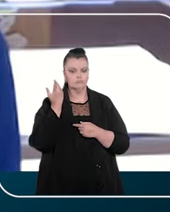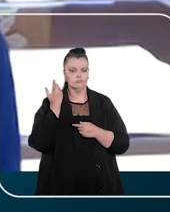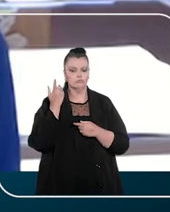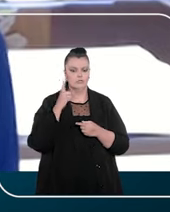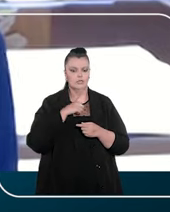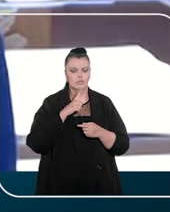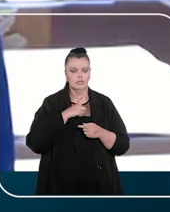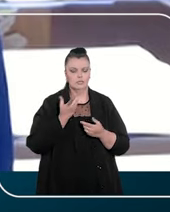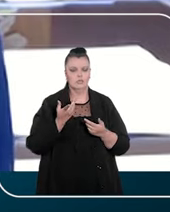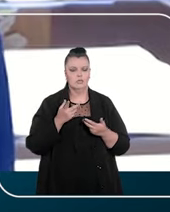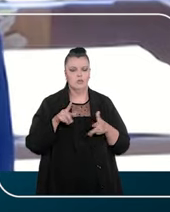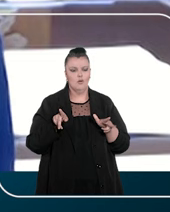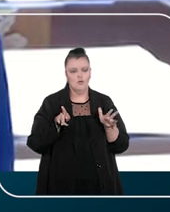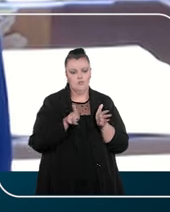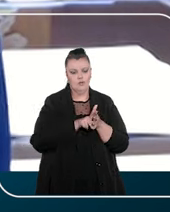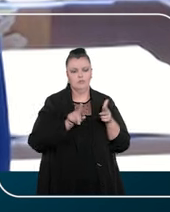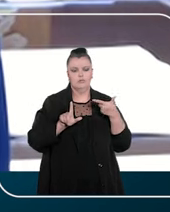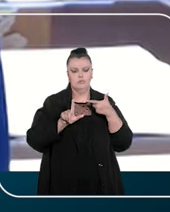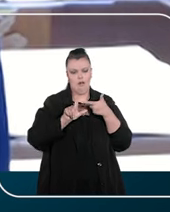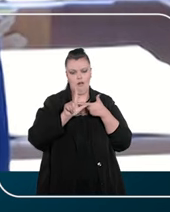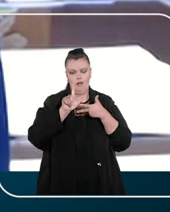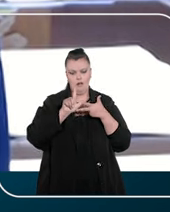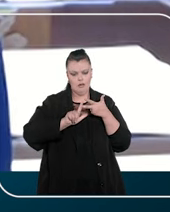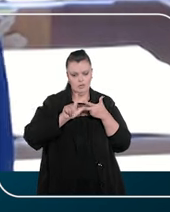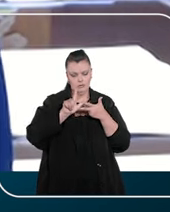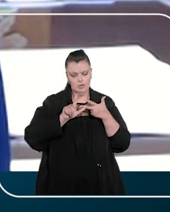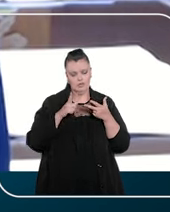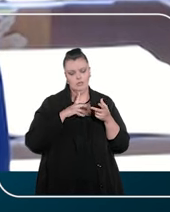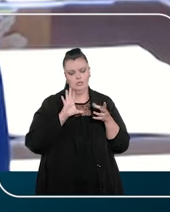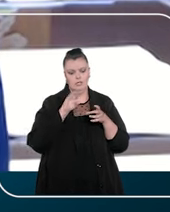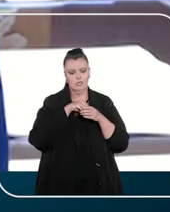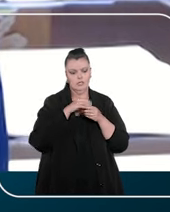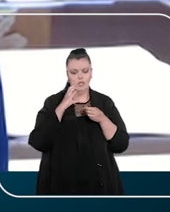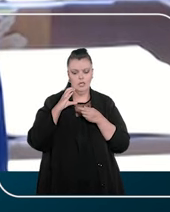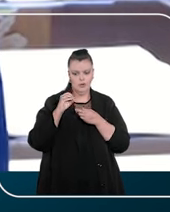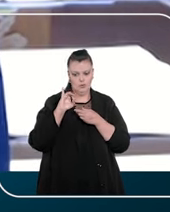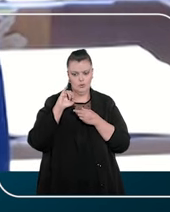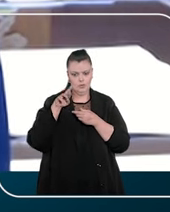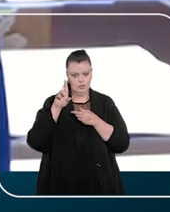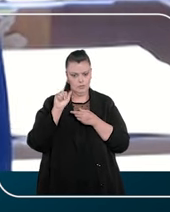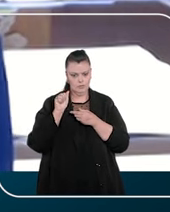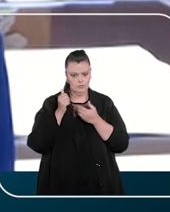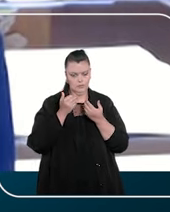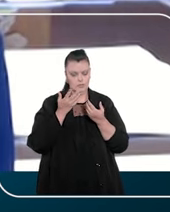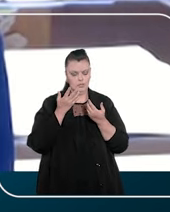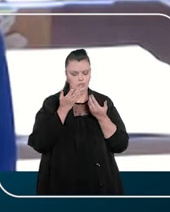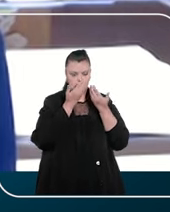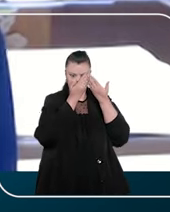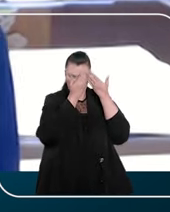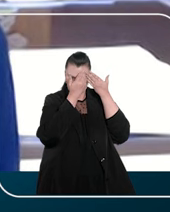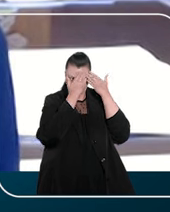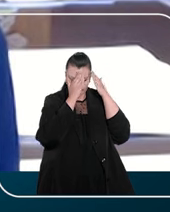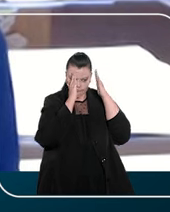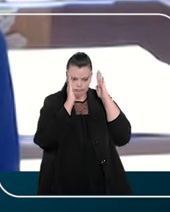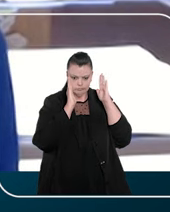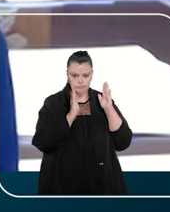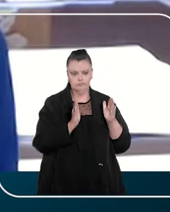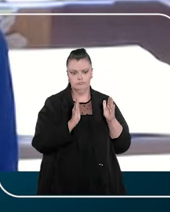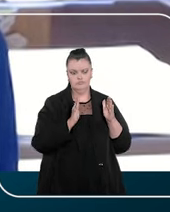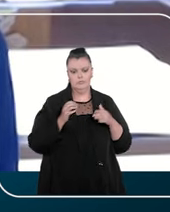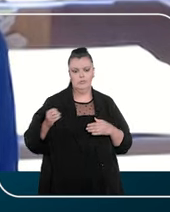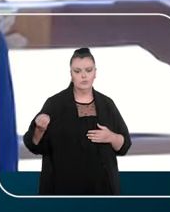legislar sobre isso, ele já vinha estudando lá em Coimbra essa nova visão, esse novo olhar a